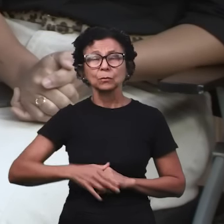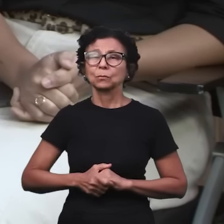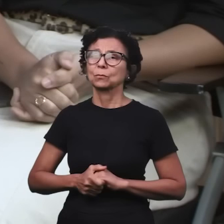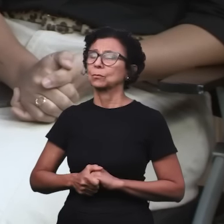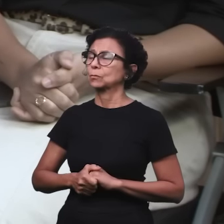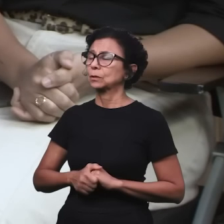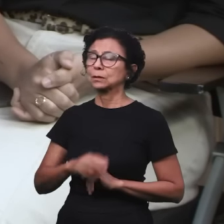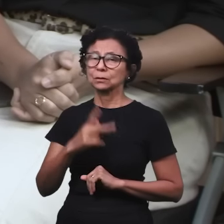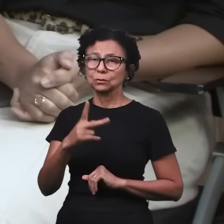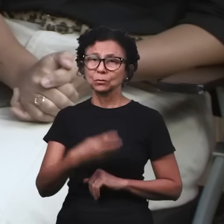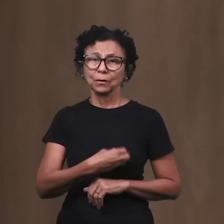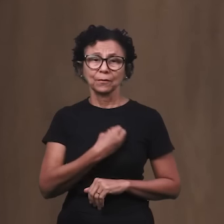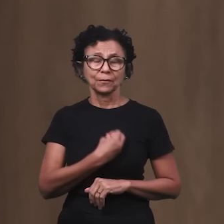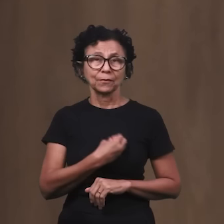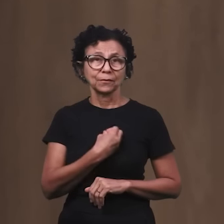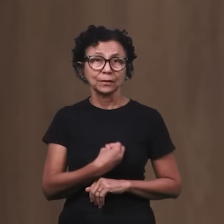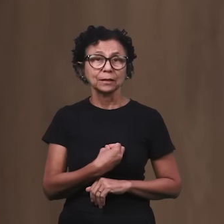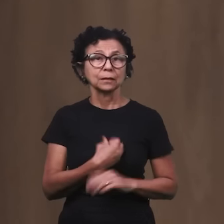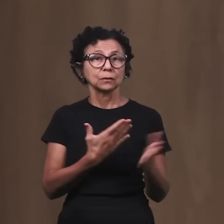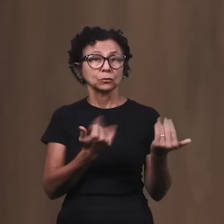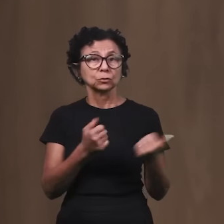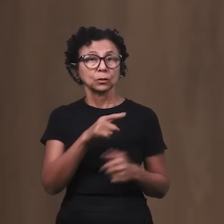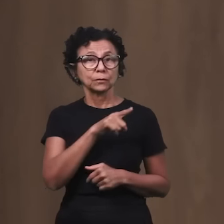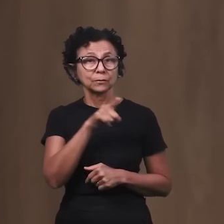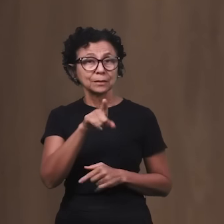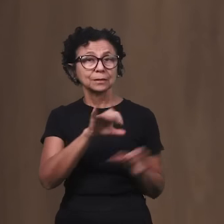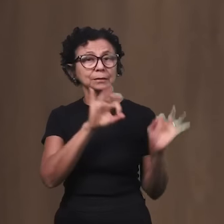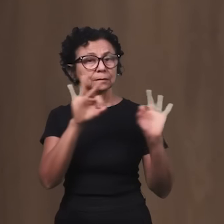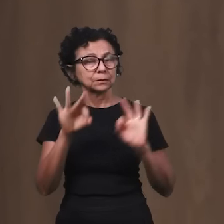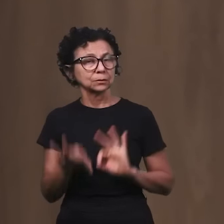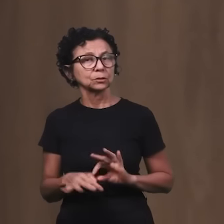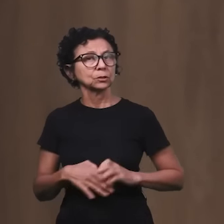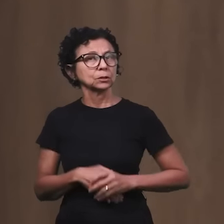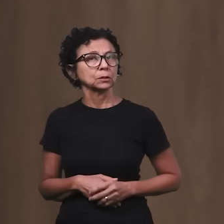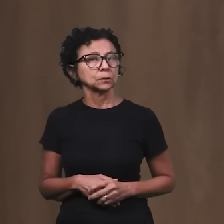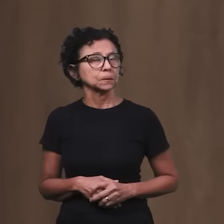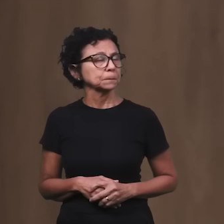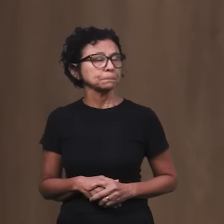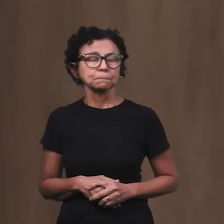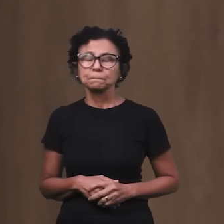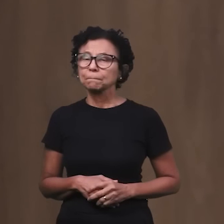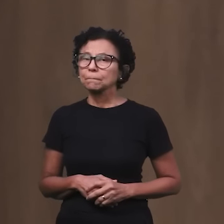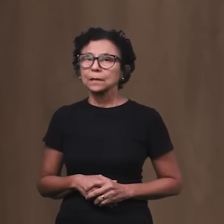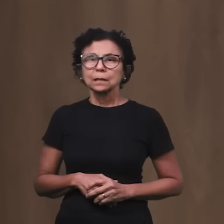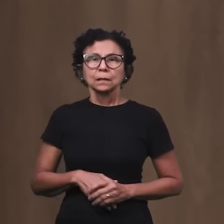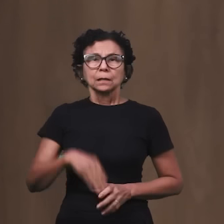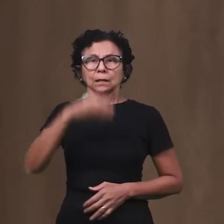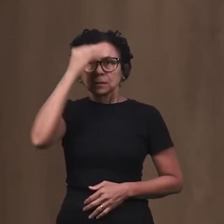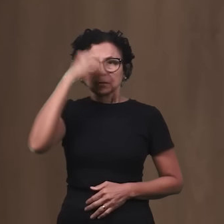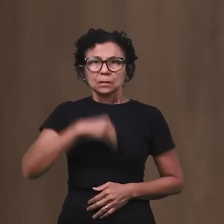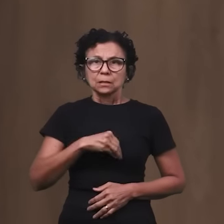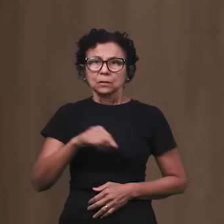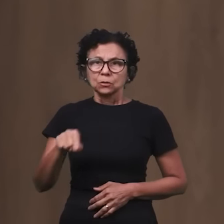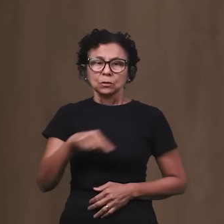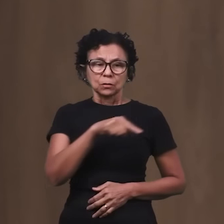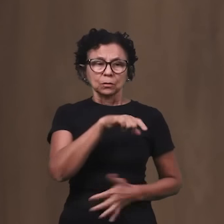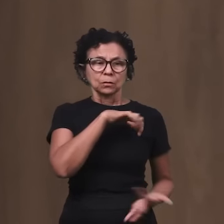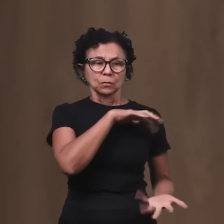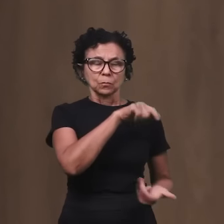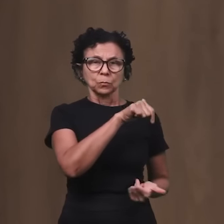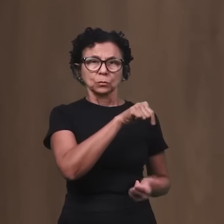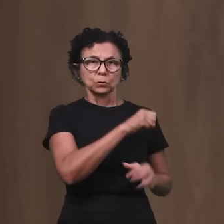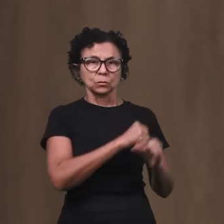vocês, na vida dos nossos jovens que estão nos ouvindo aqui nessa noite. Não vacile em nada. O mundo é de